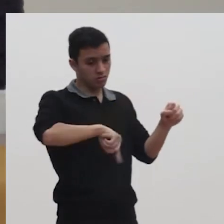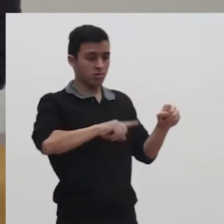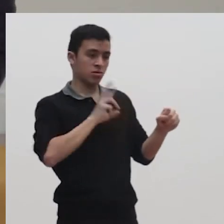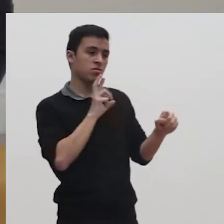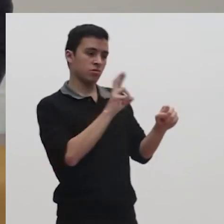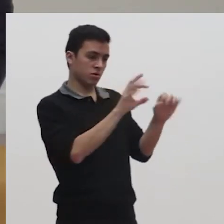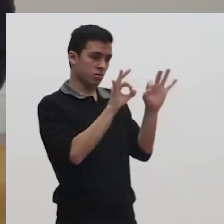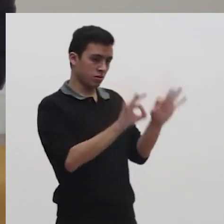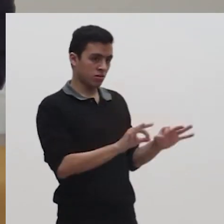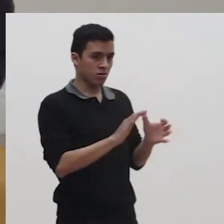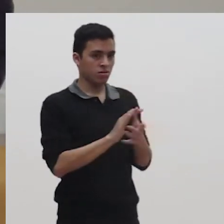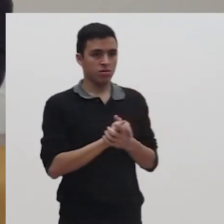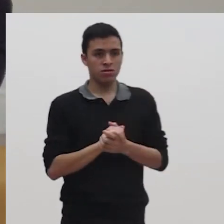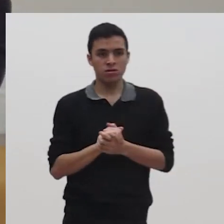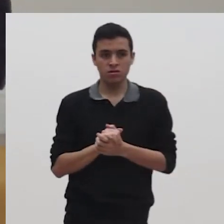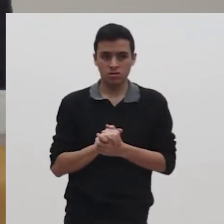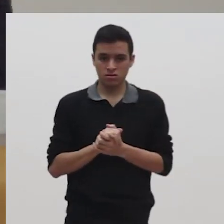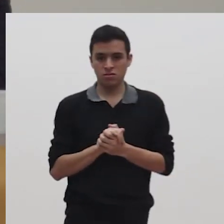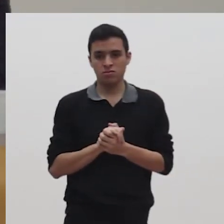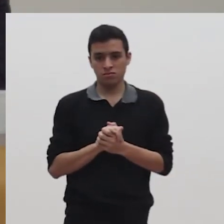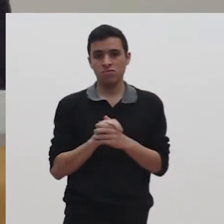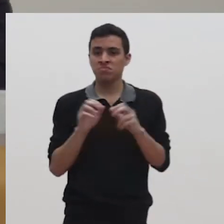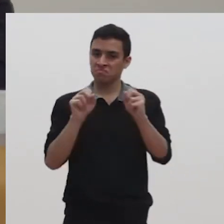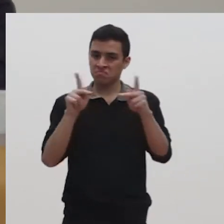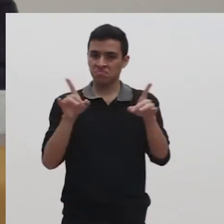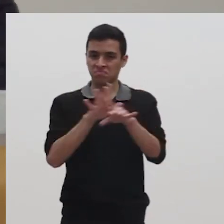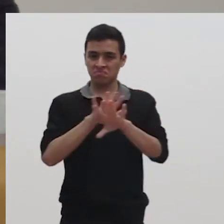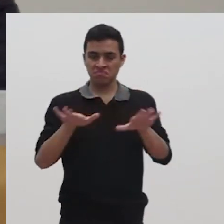respondeu. Obrigado.